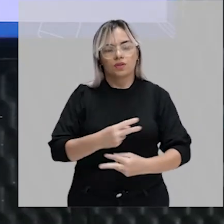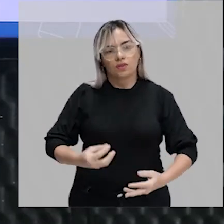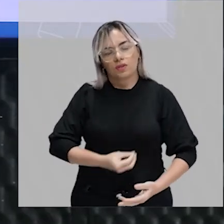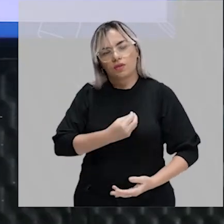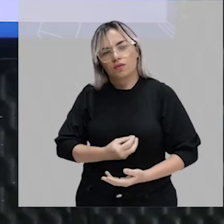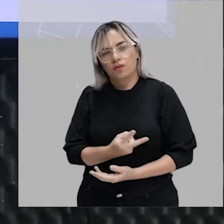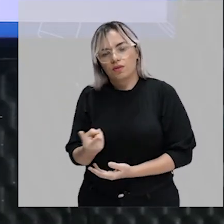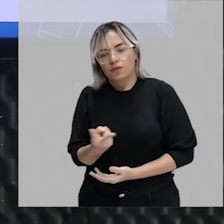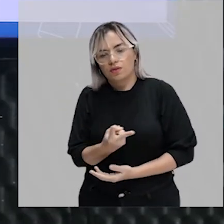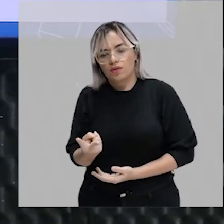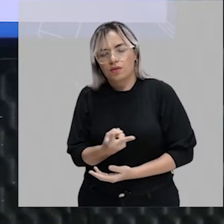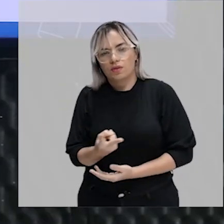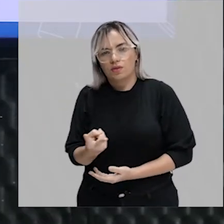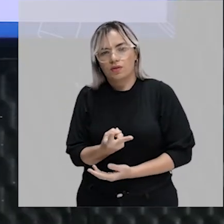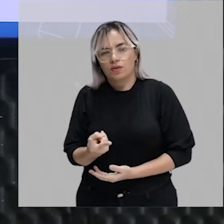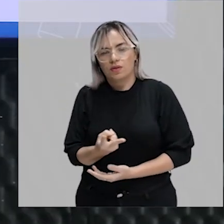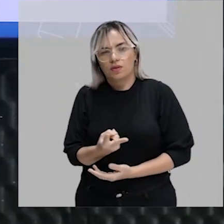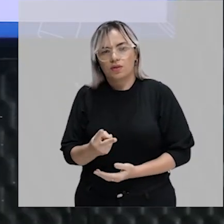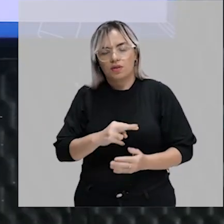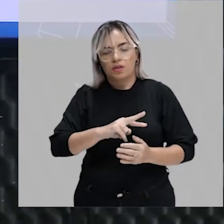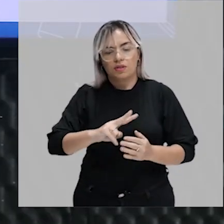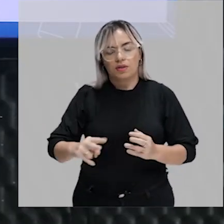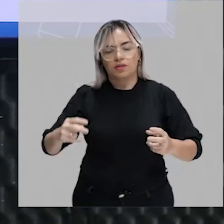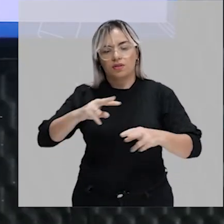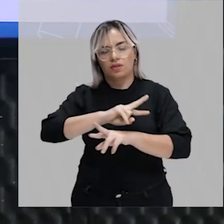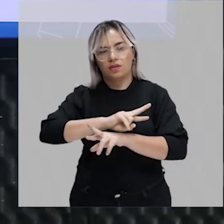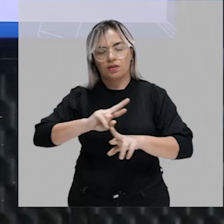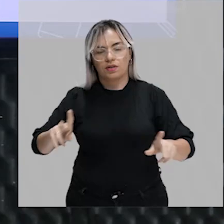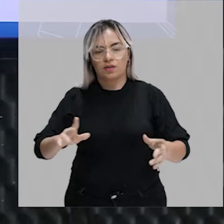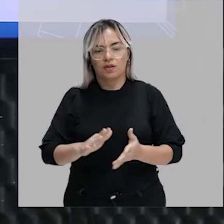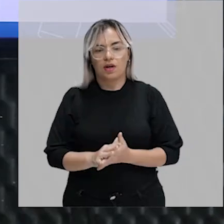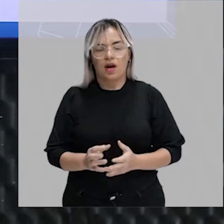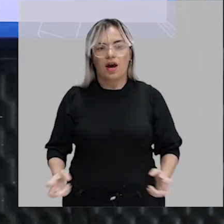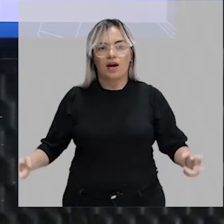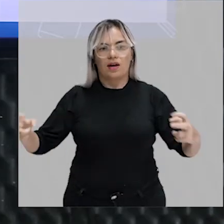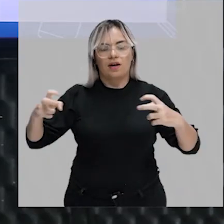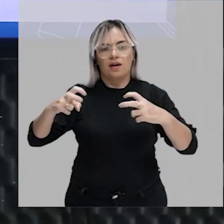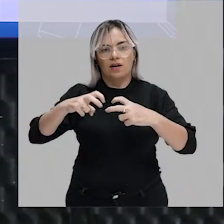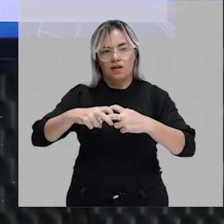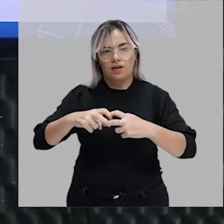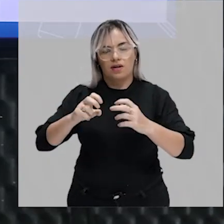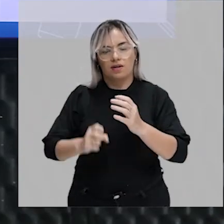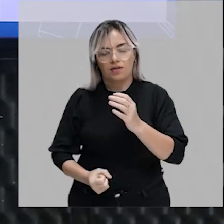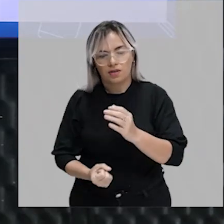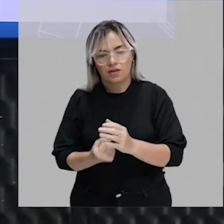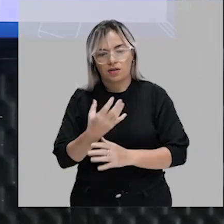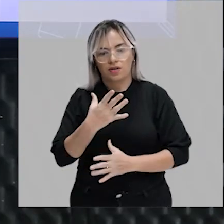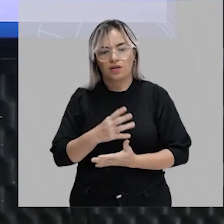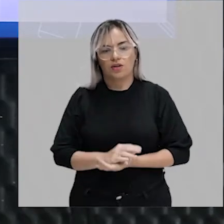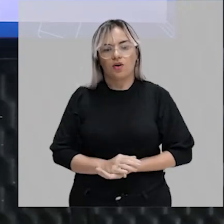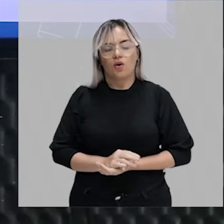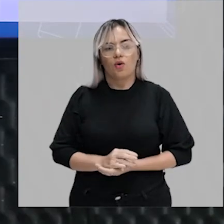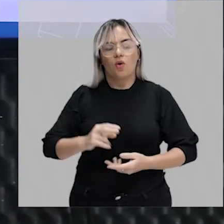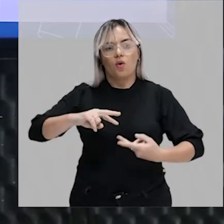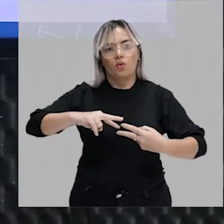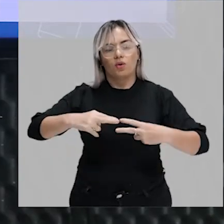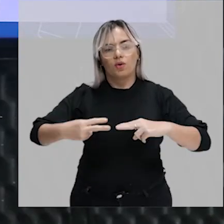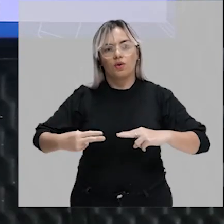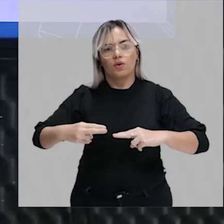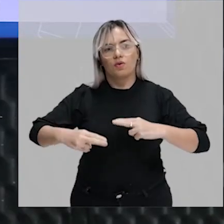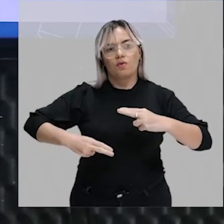diferentes acasalaram, gerou um híbrido, tá? Então, esse híbrido aí, que é